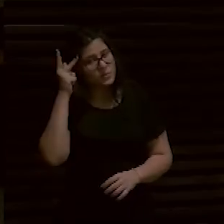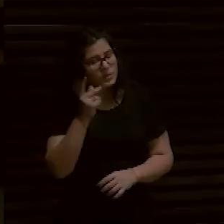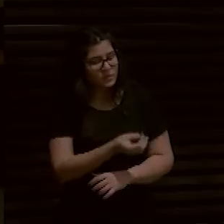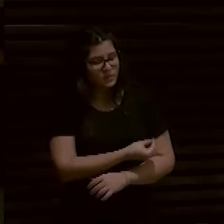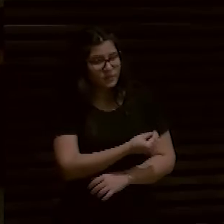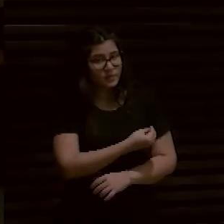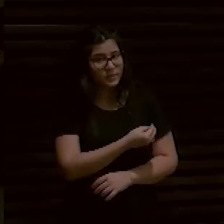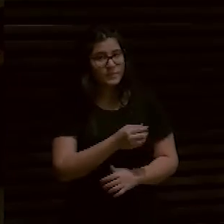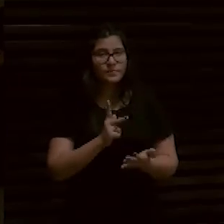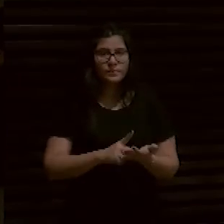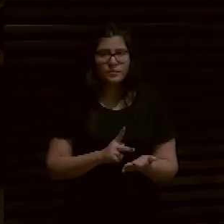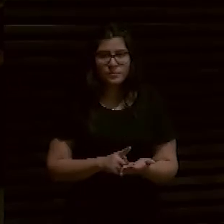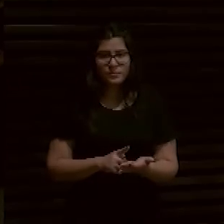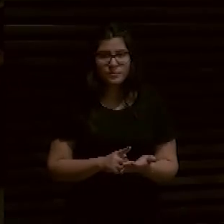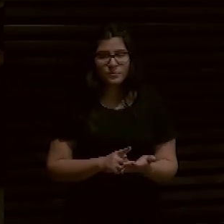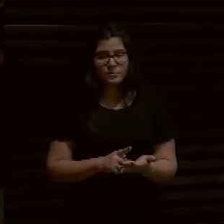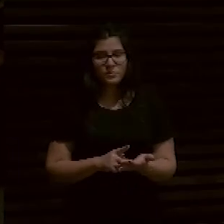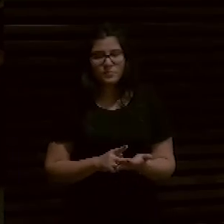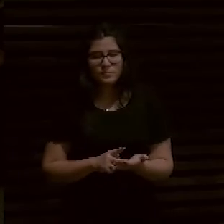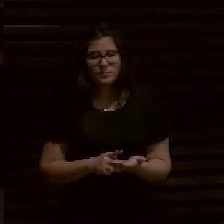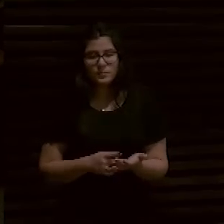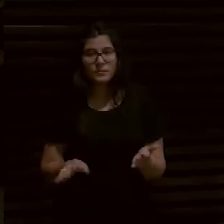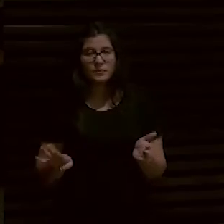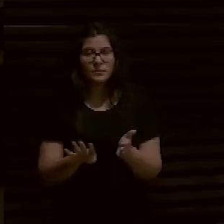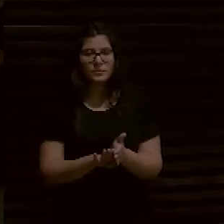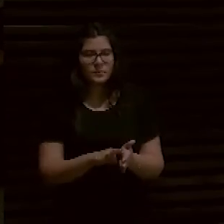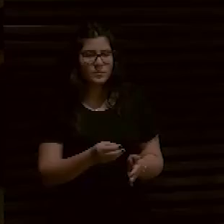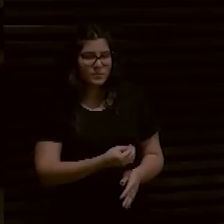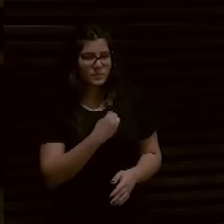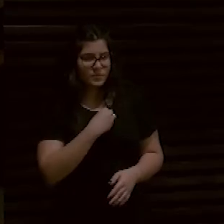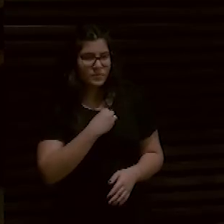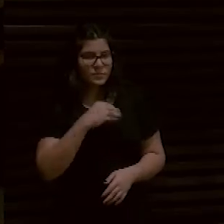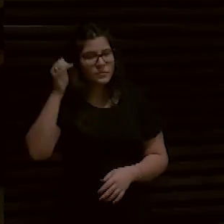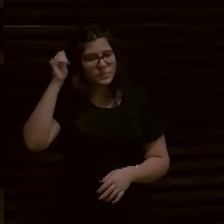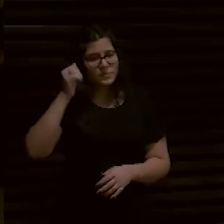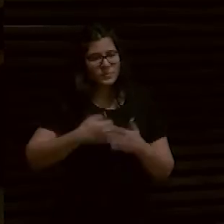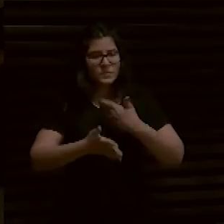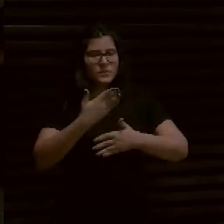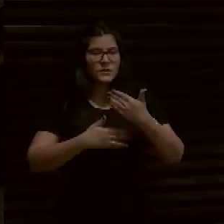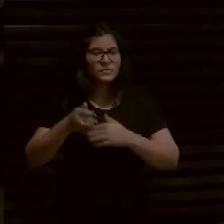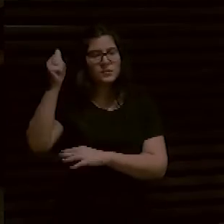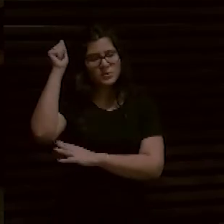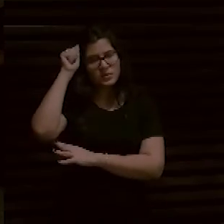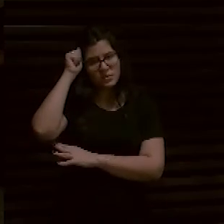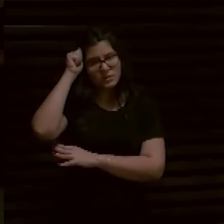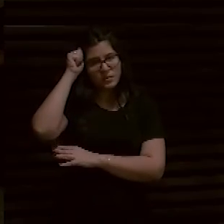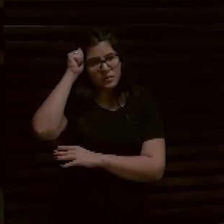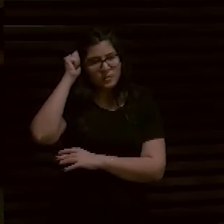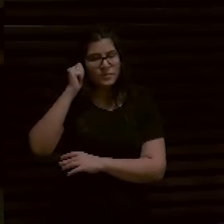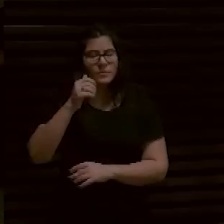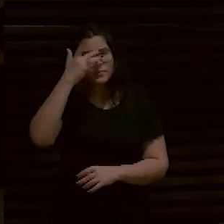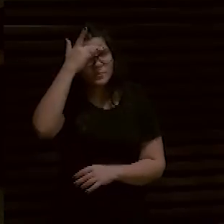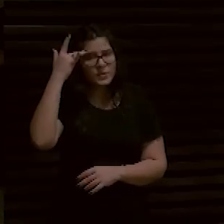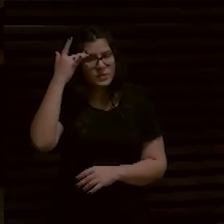Em verdade, com a chegada do pecado por Adão, o homem deixou de estar plantado junto ao